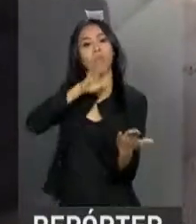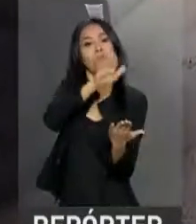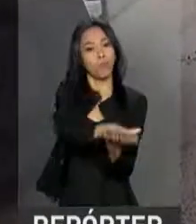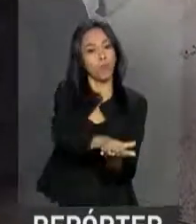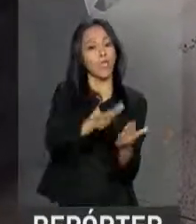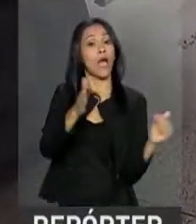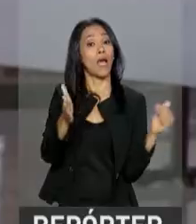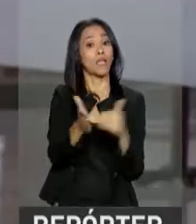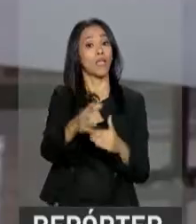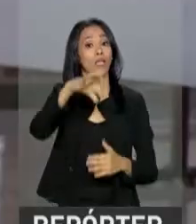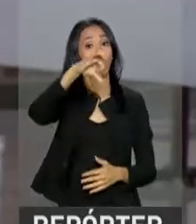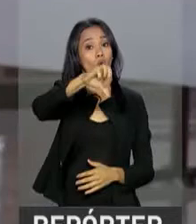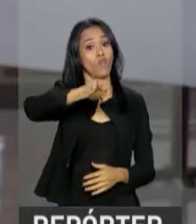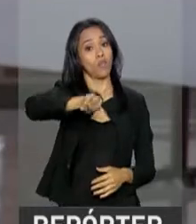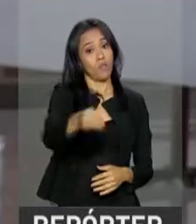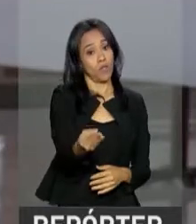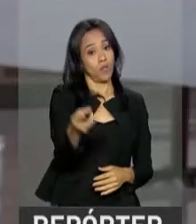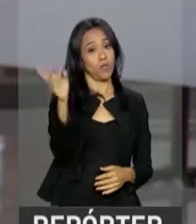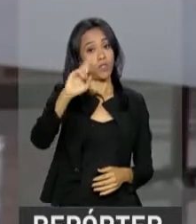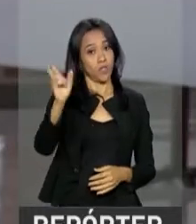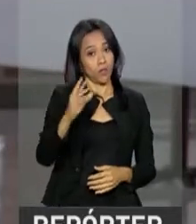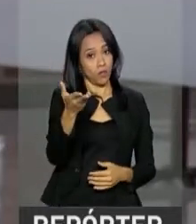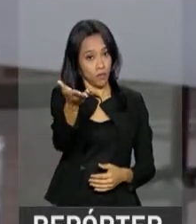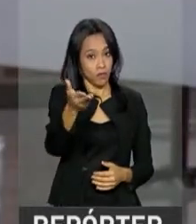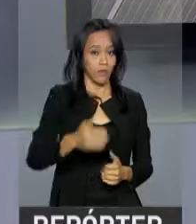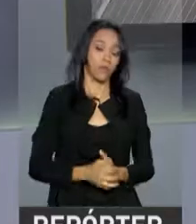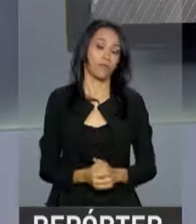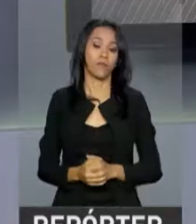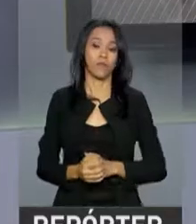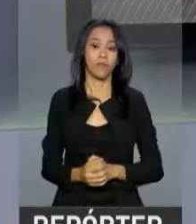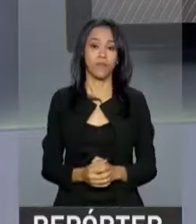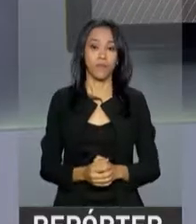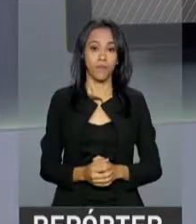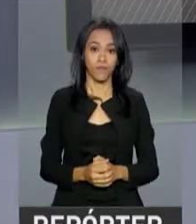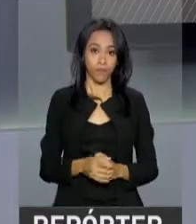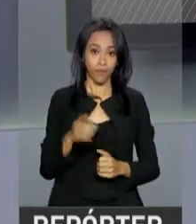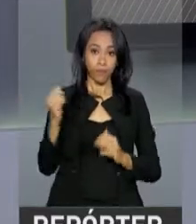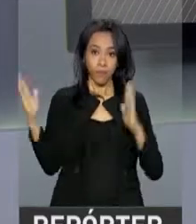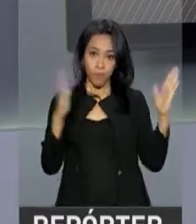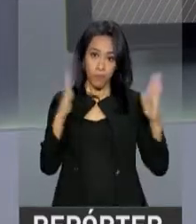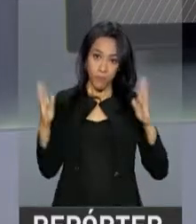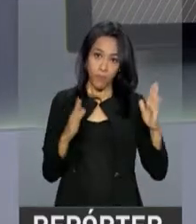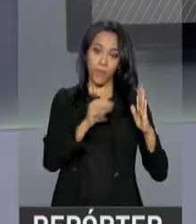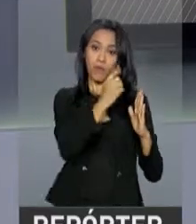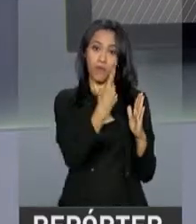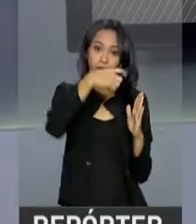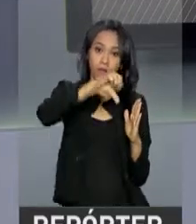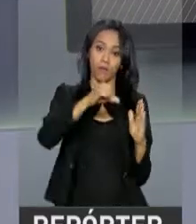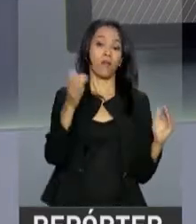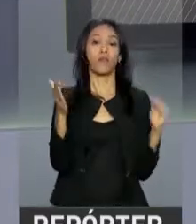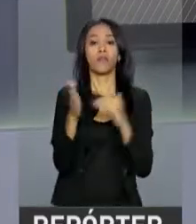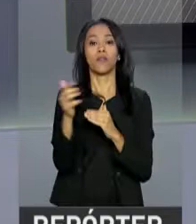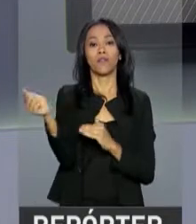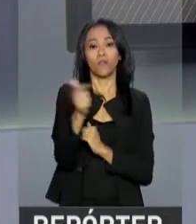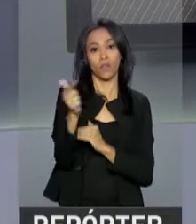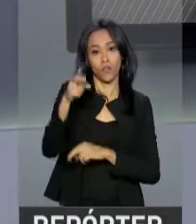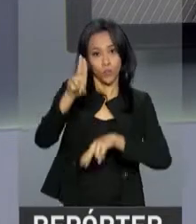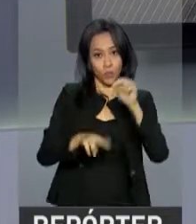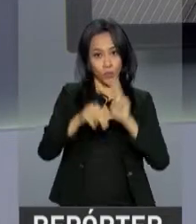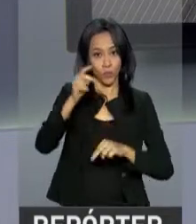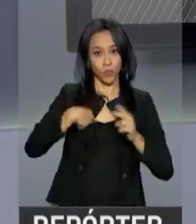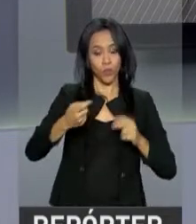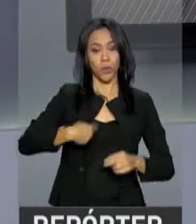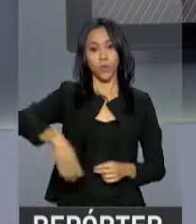milhões de reais de brasília márcio fernandes entre os dias 19 e 22 de junho o exército